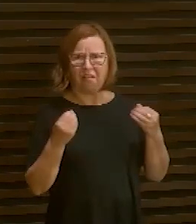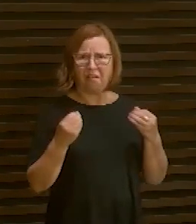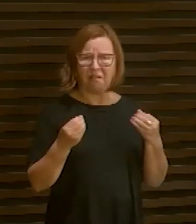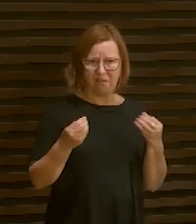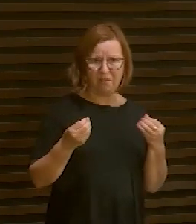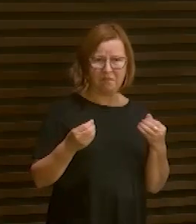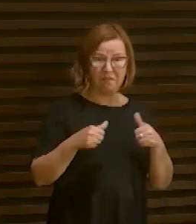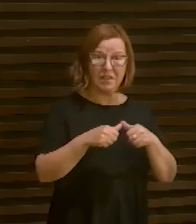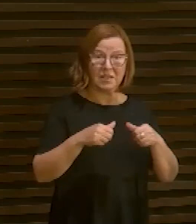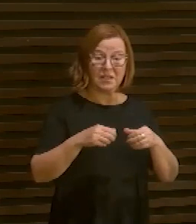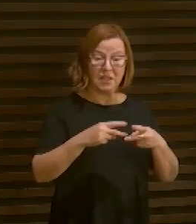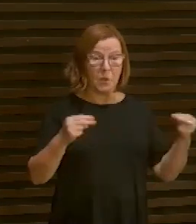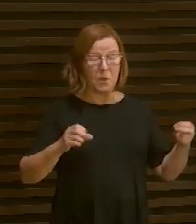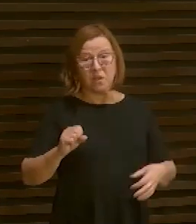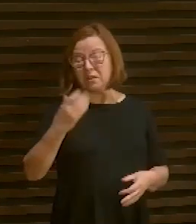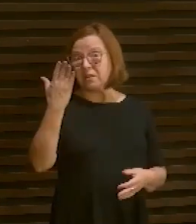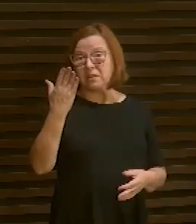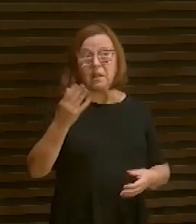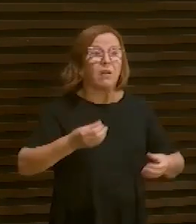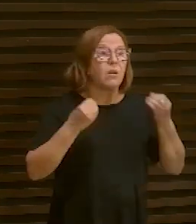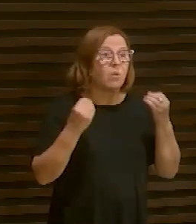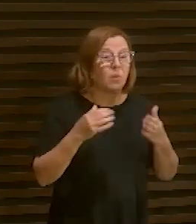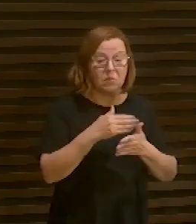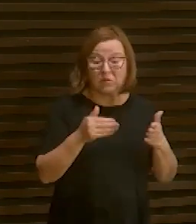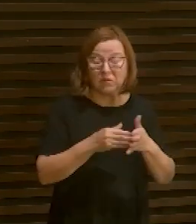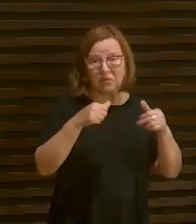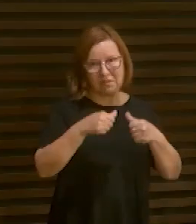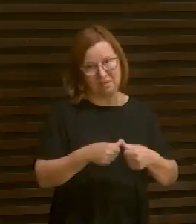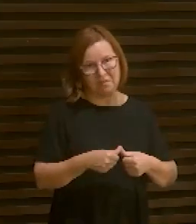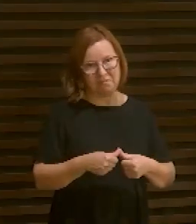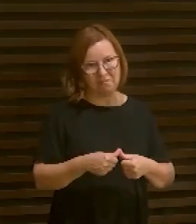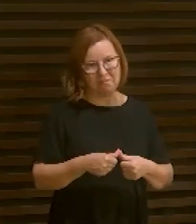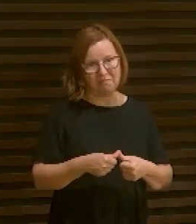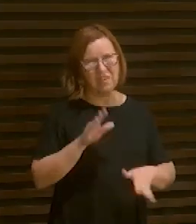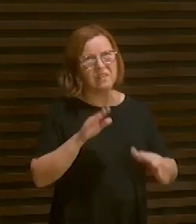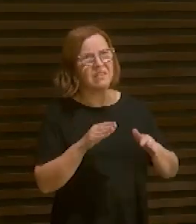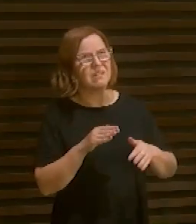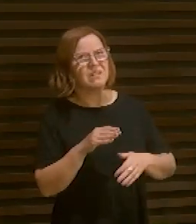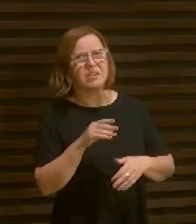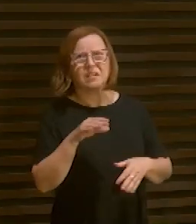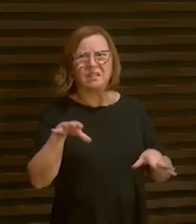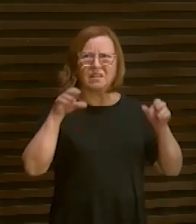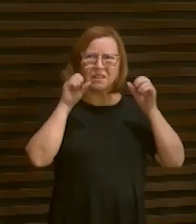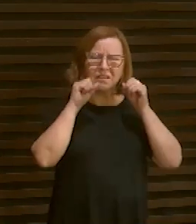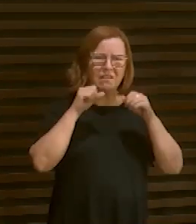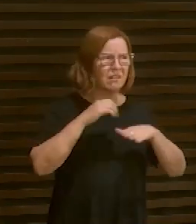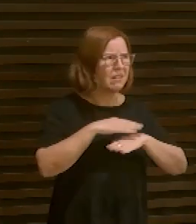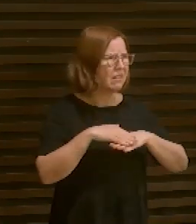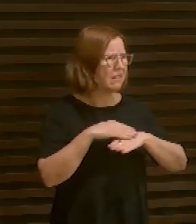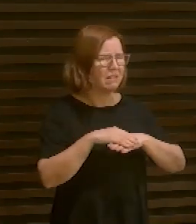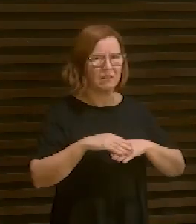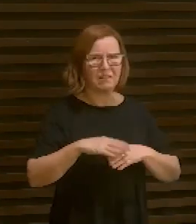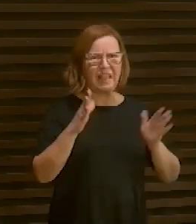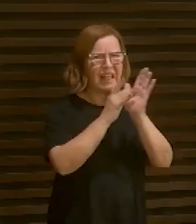essas coisas estarem acontecendo? Como pode tudo isso? Quer dizer, a gente fica naquelas conversas, né?